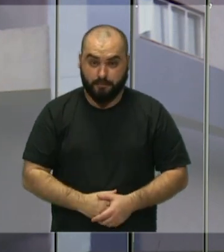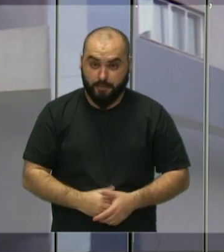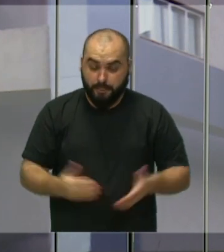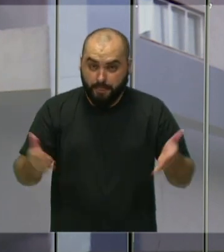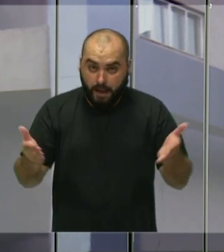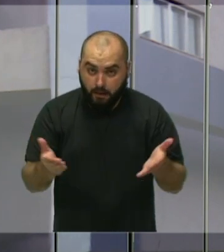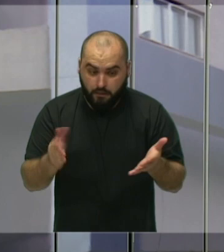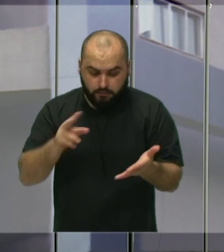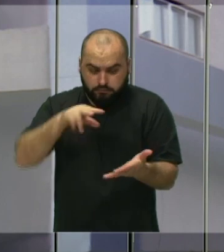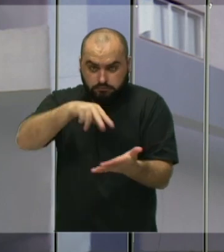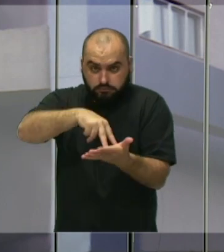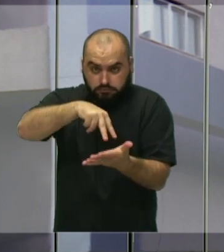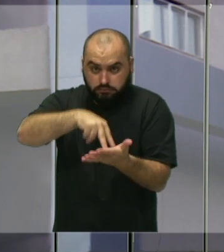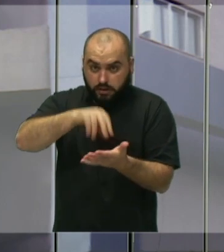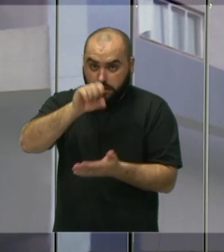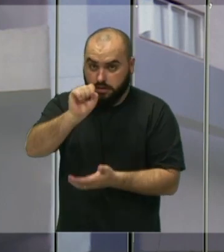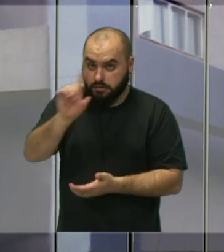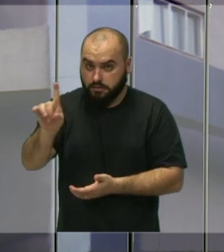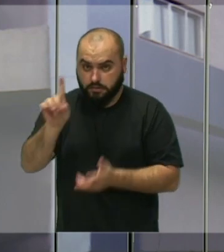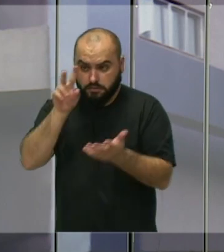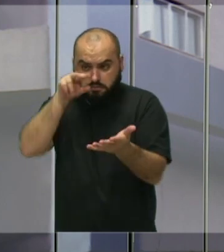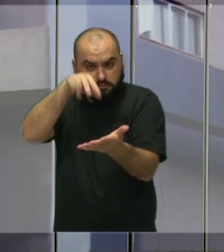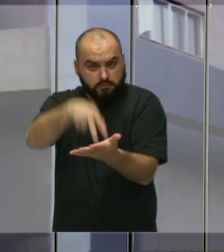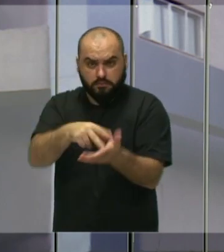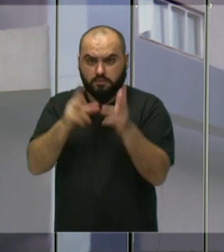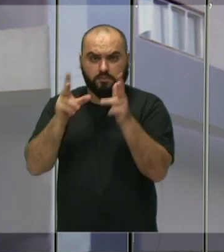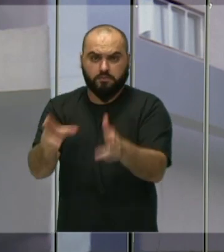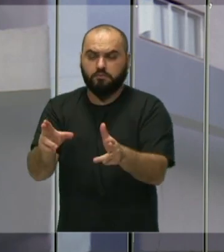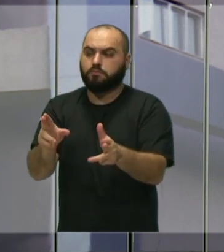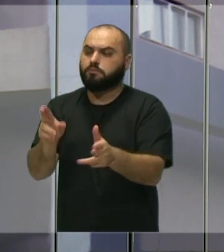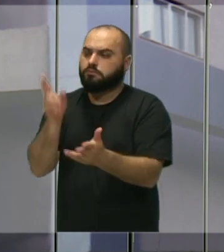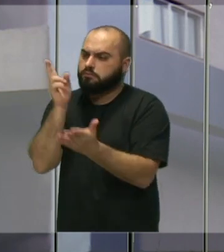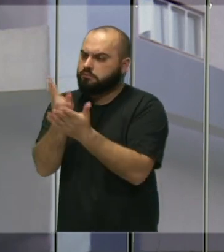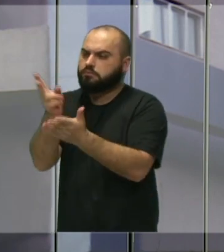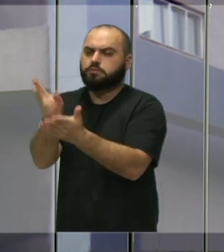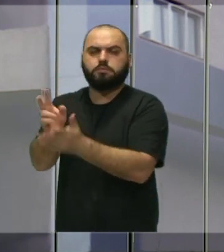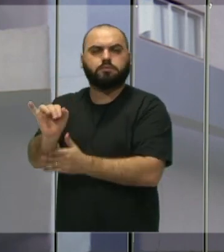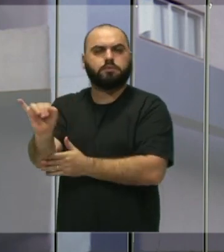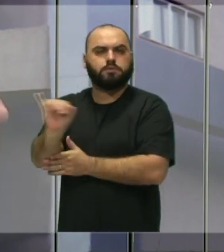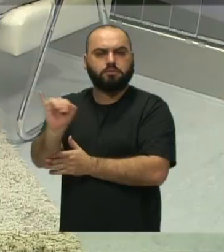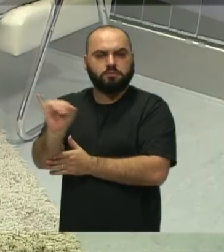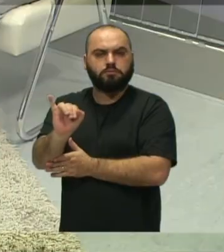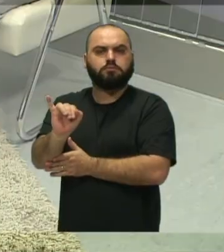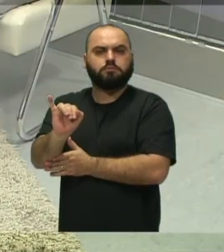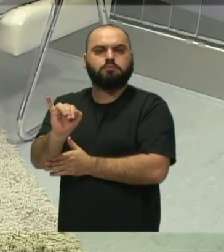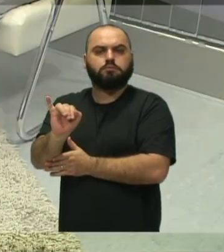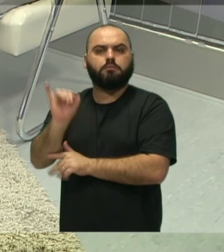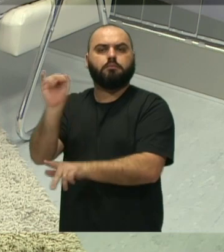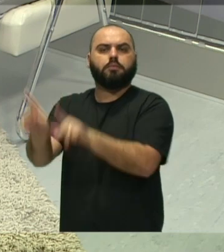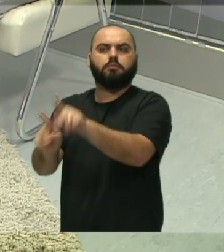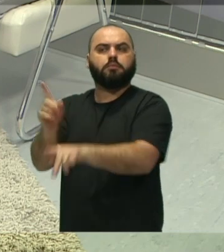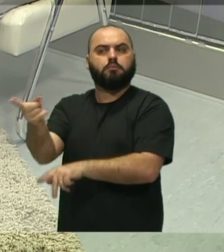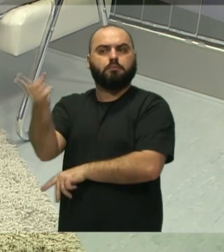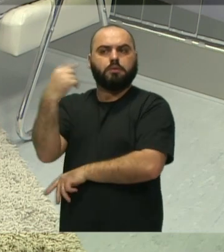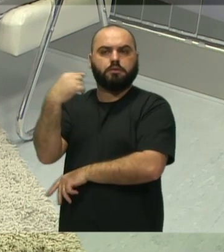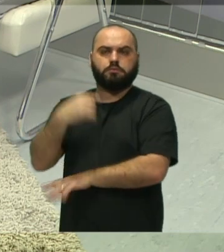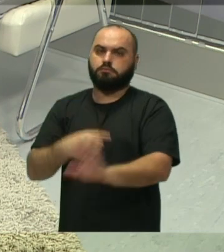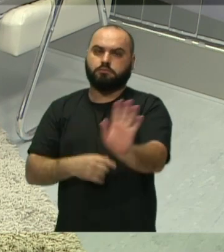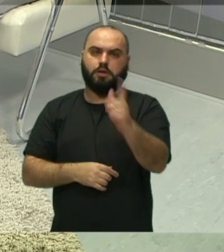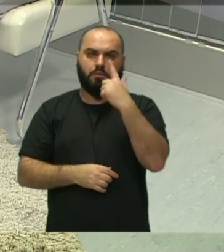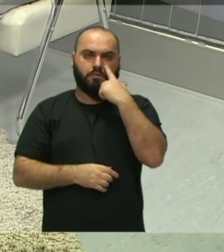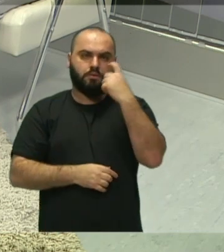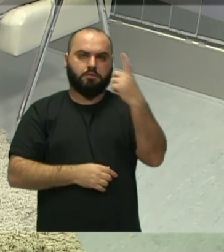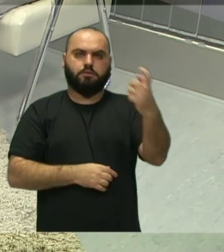do Solidariedade, ela continua a mesma, a favor de Itajaí, com um mandato que é conduzido pela população e não por